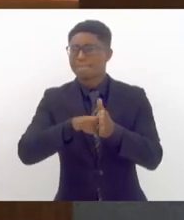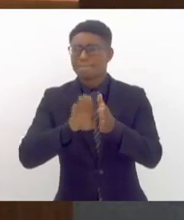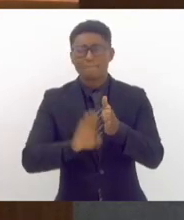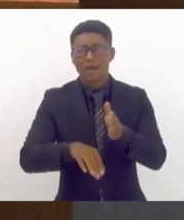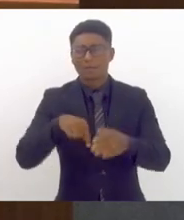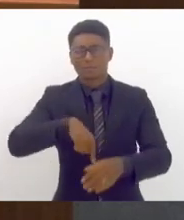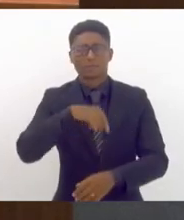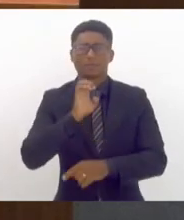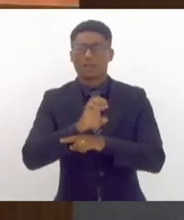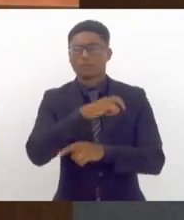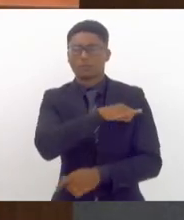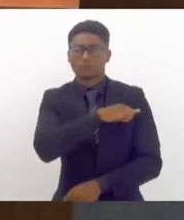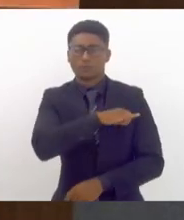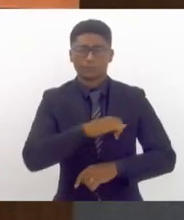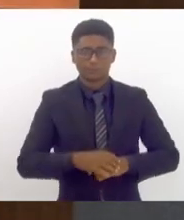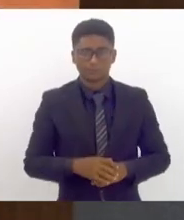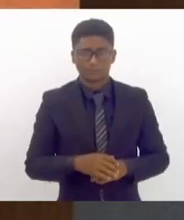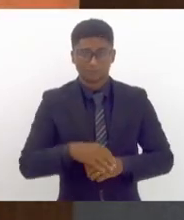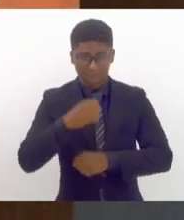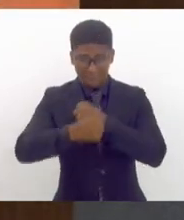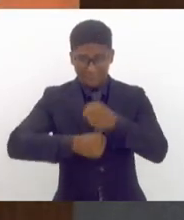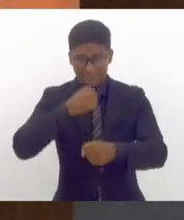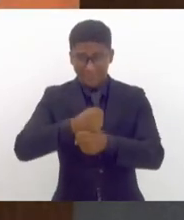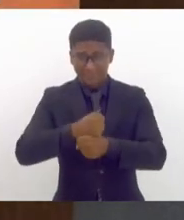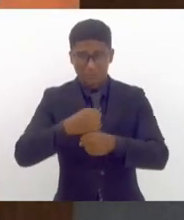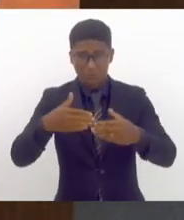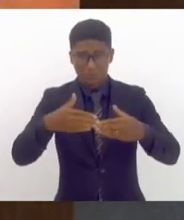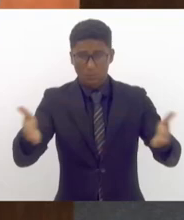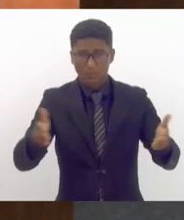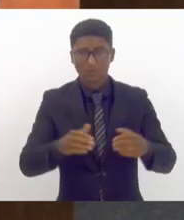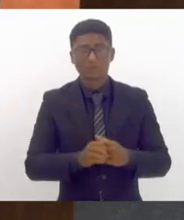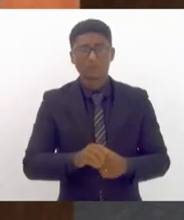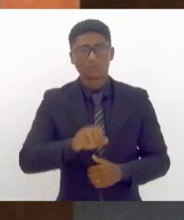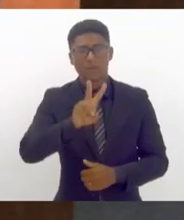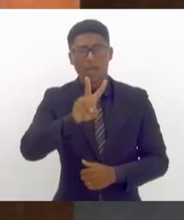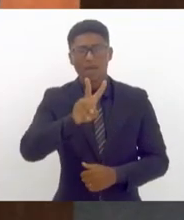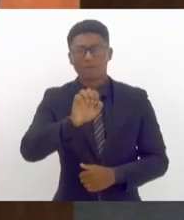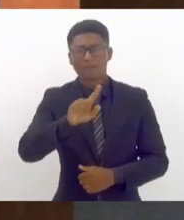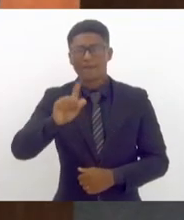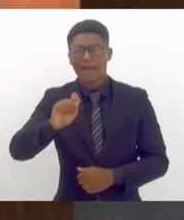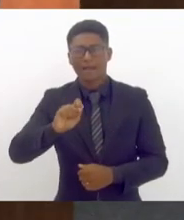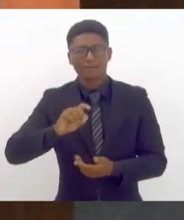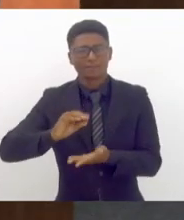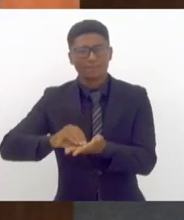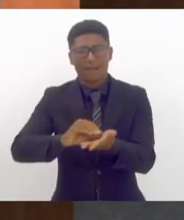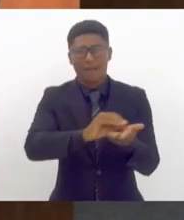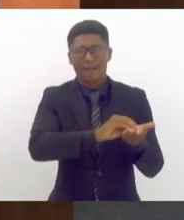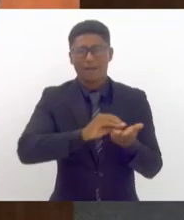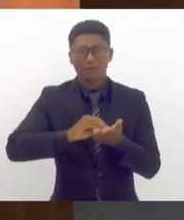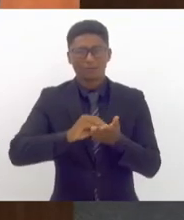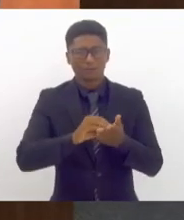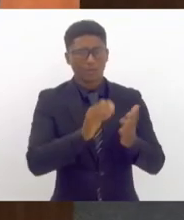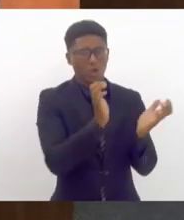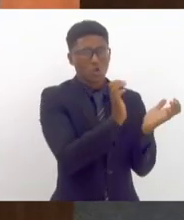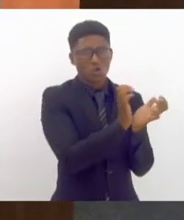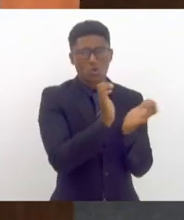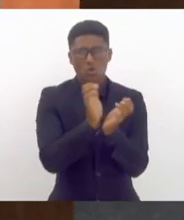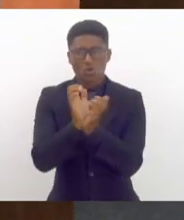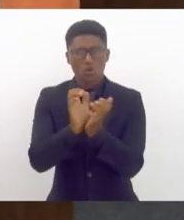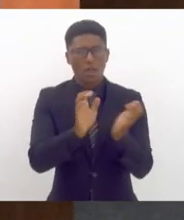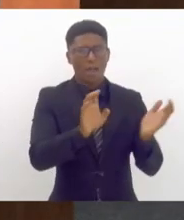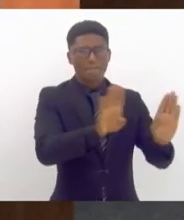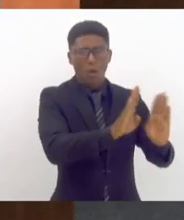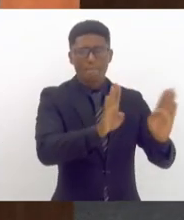como agora, a gente lida com a falta de vagas, com o fechamento de turmas e com uma bagunça que